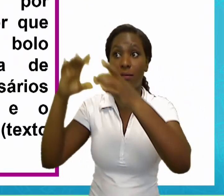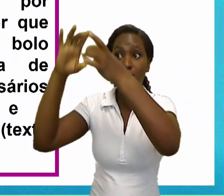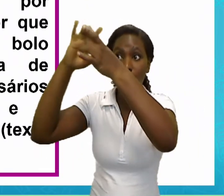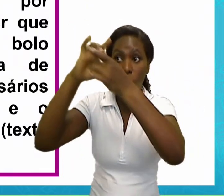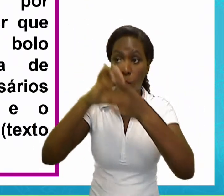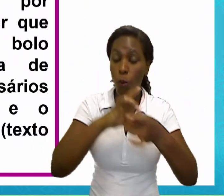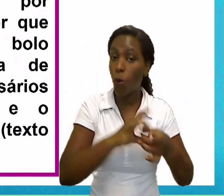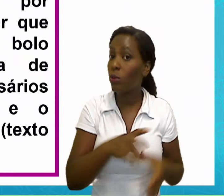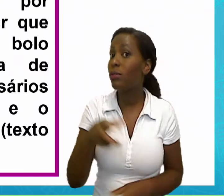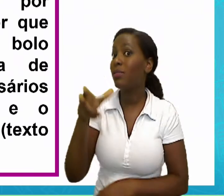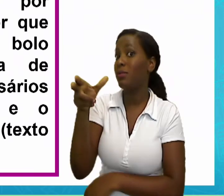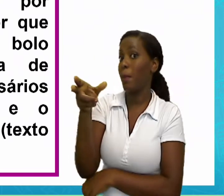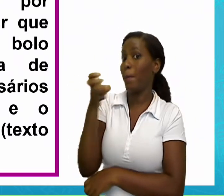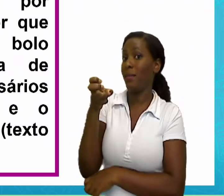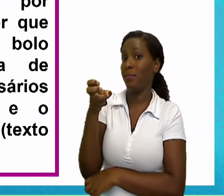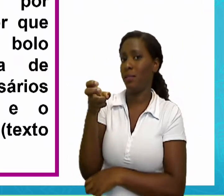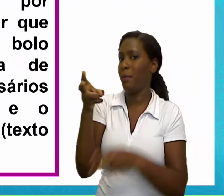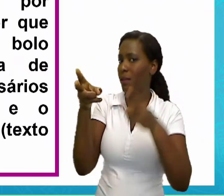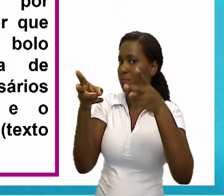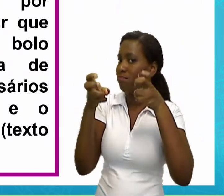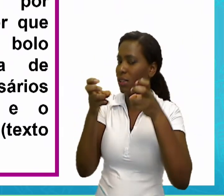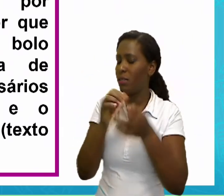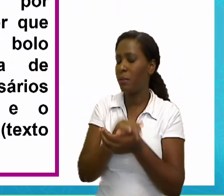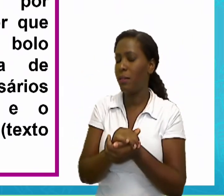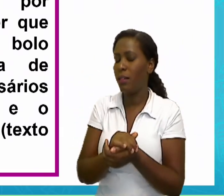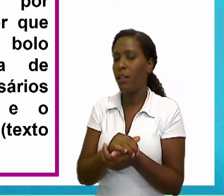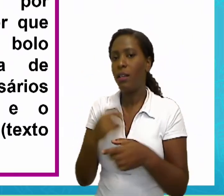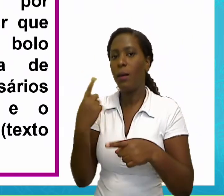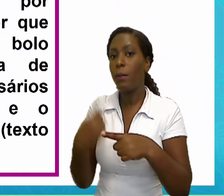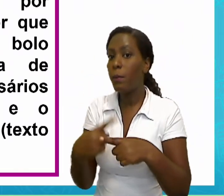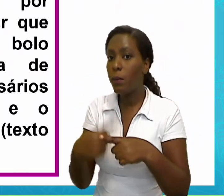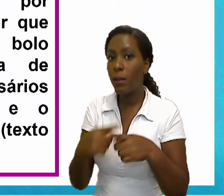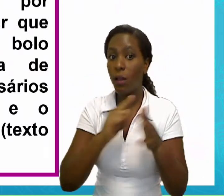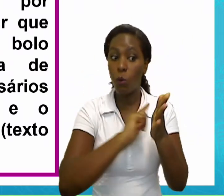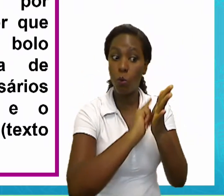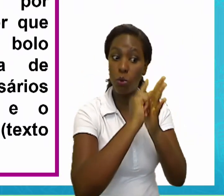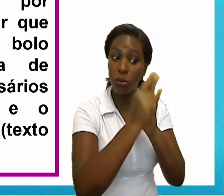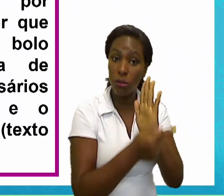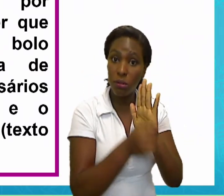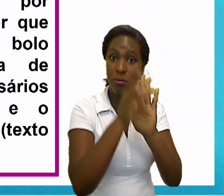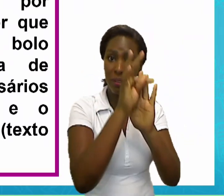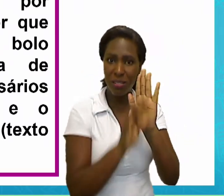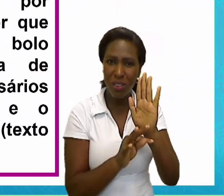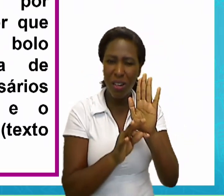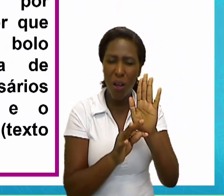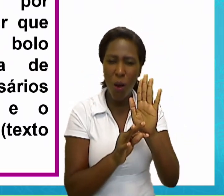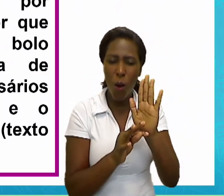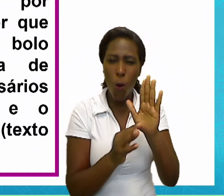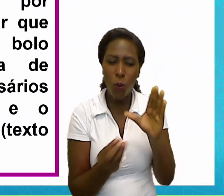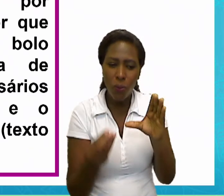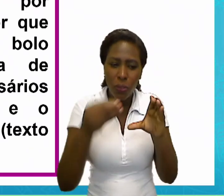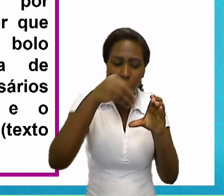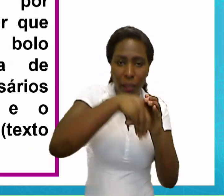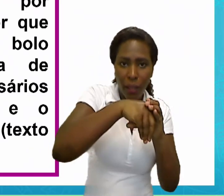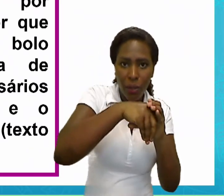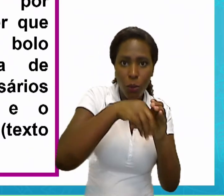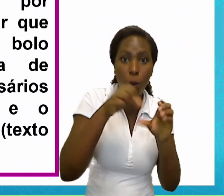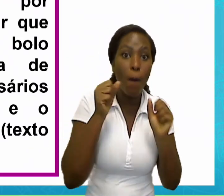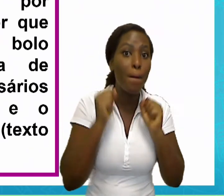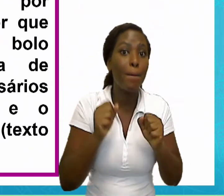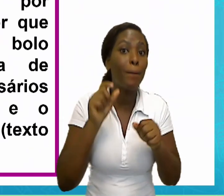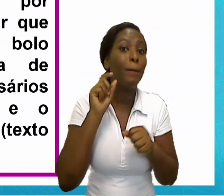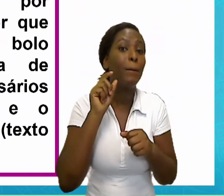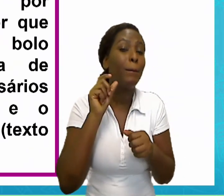finalidade. Pois o gênero textual, ele pode conter mais de um tipo textual. Isso.